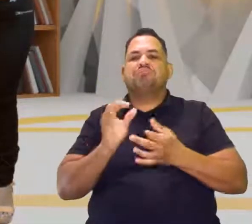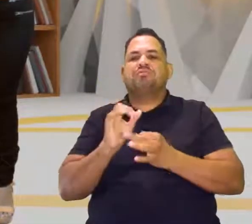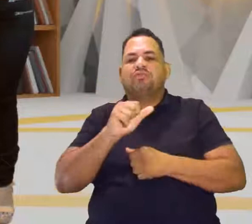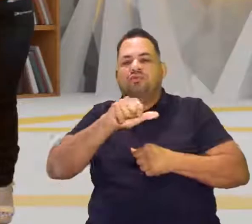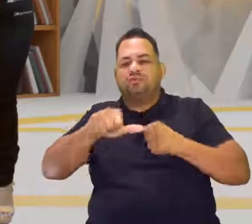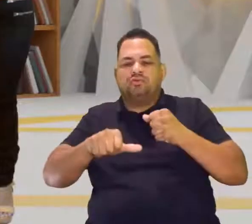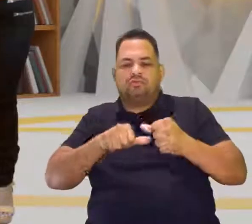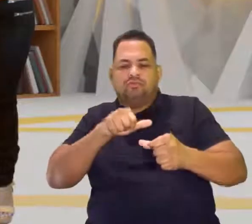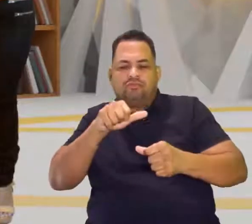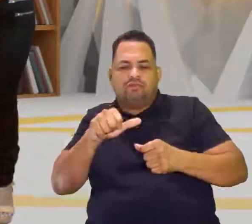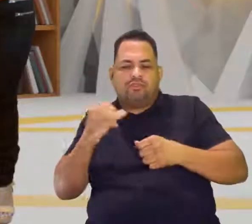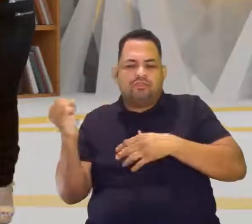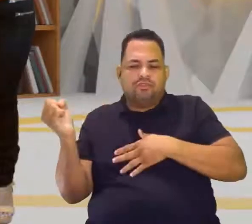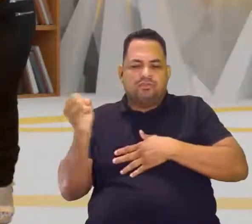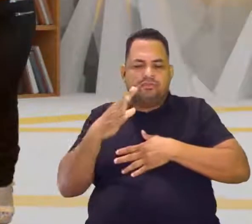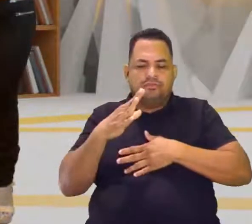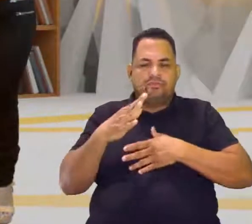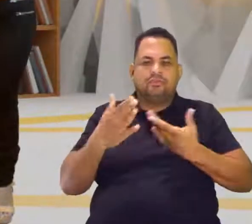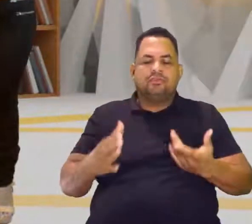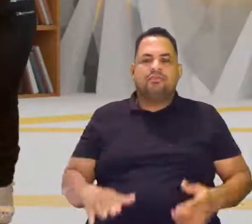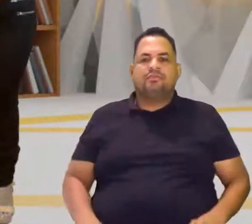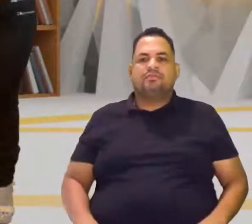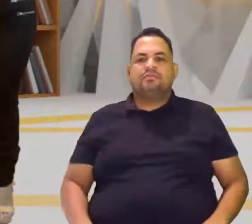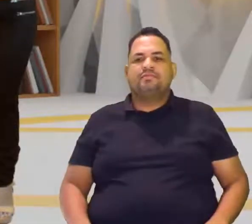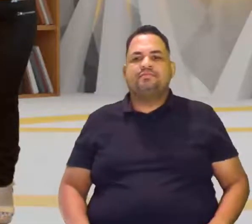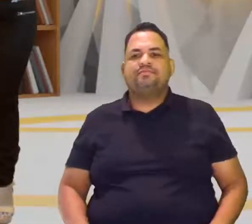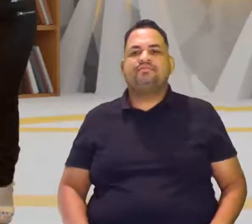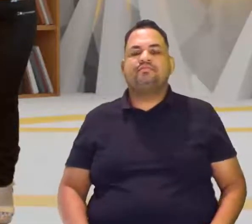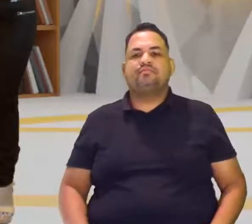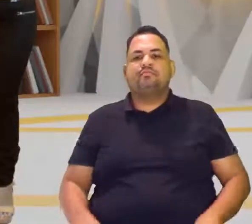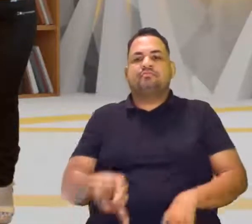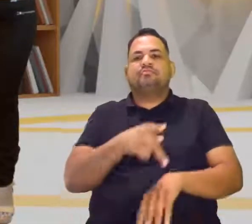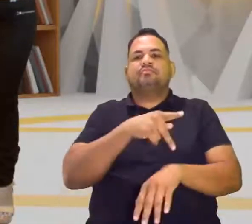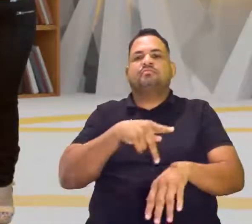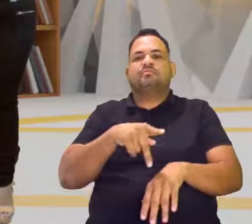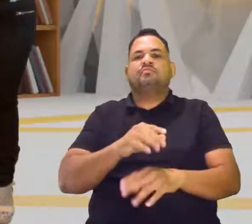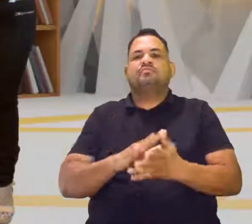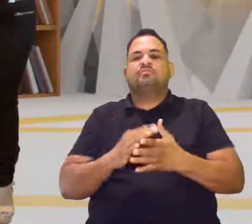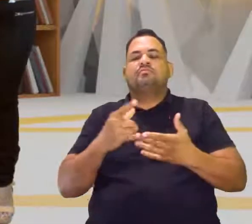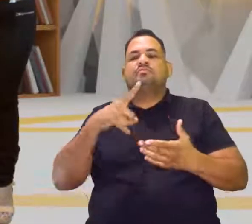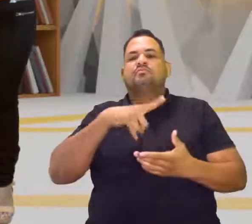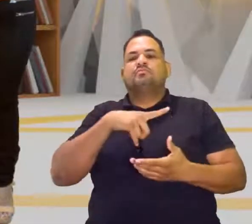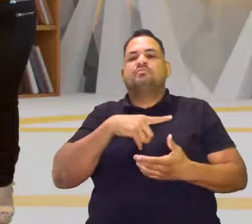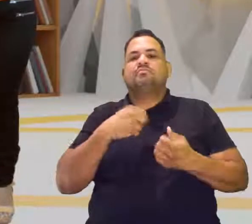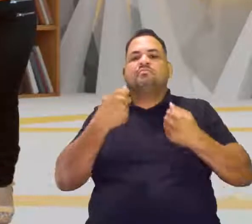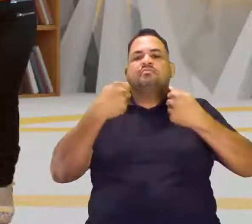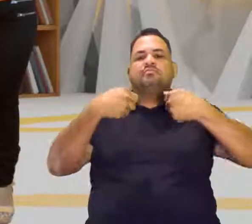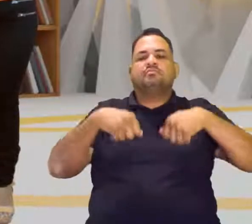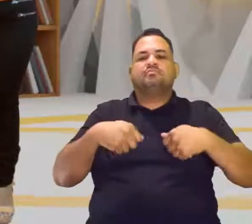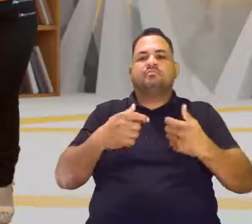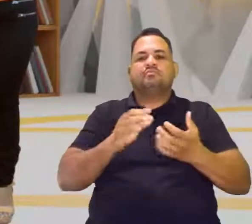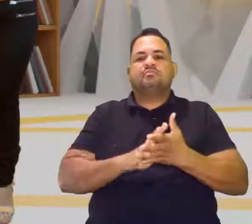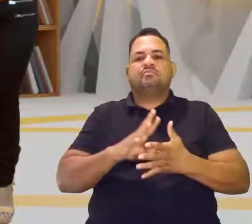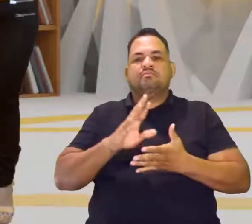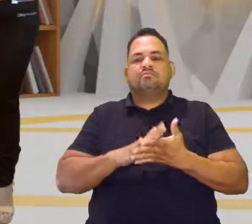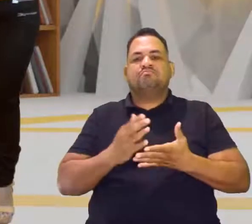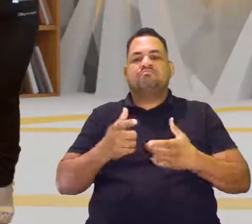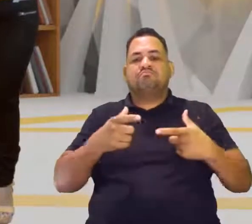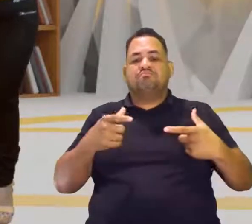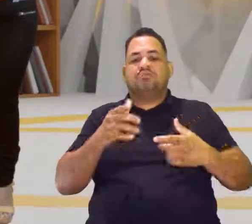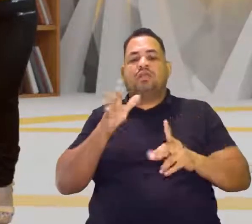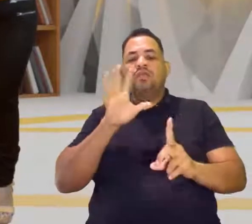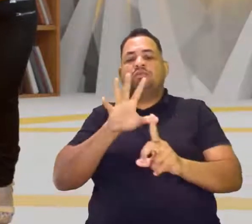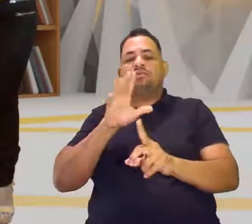reconfigurando mas que eles existem até hoje né então esses países ainda possuem um poder muito grande